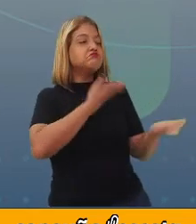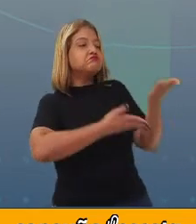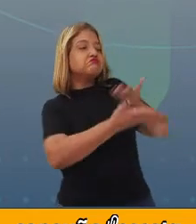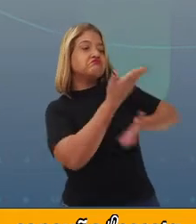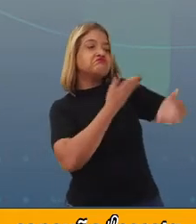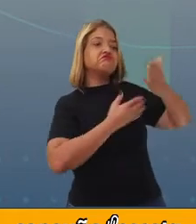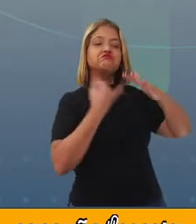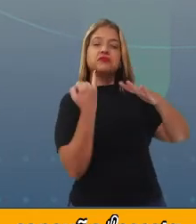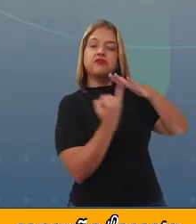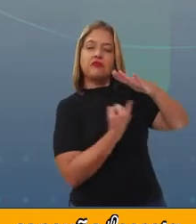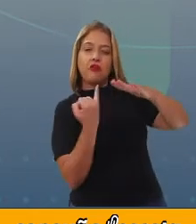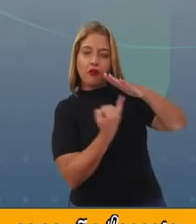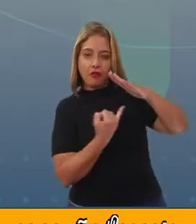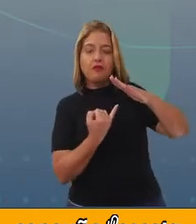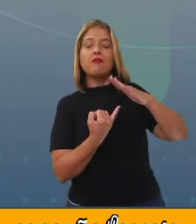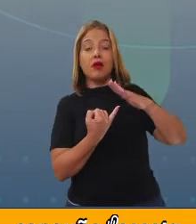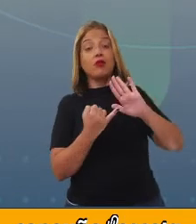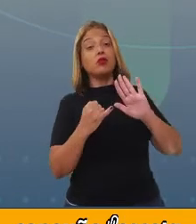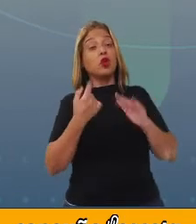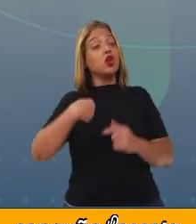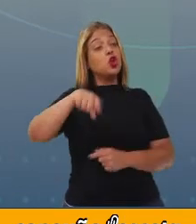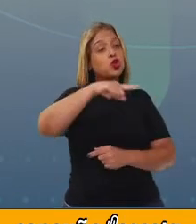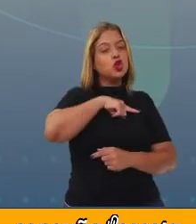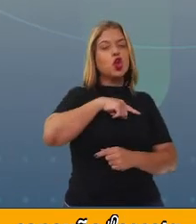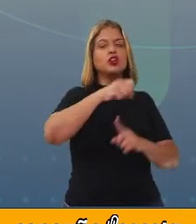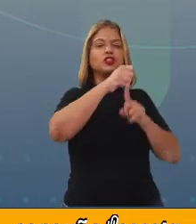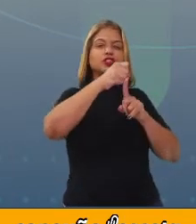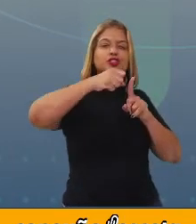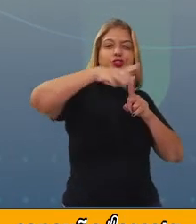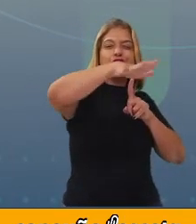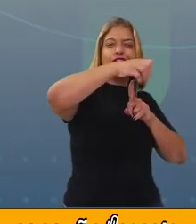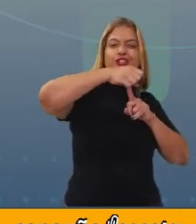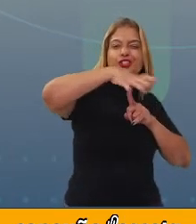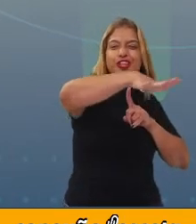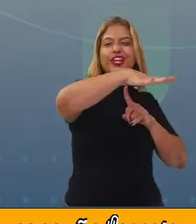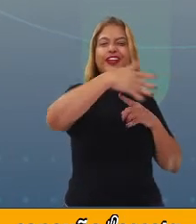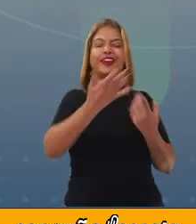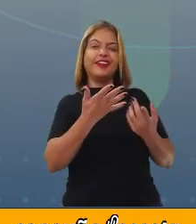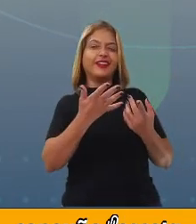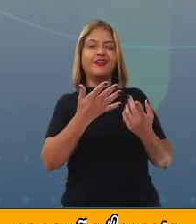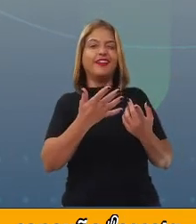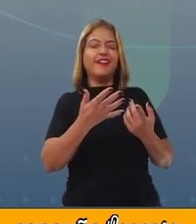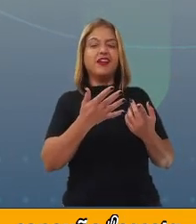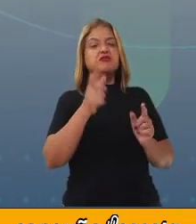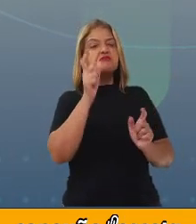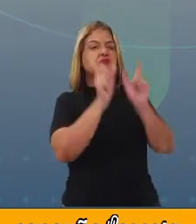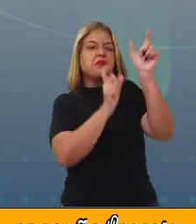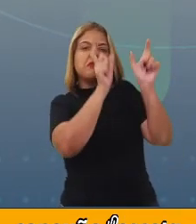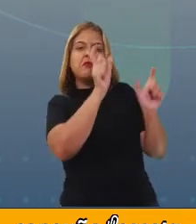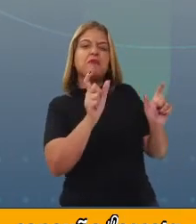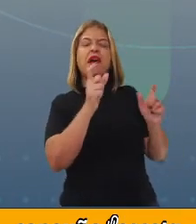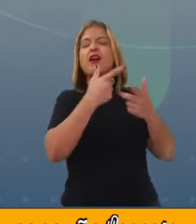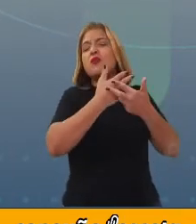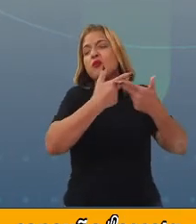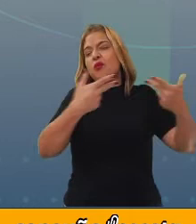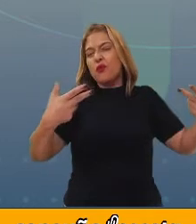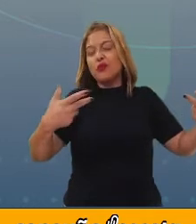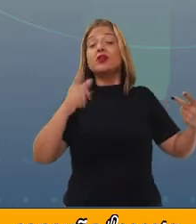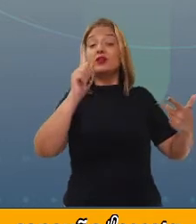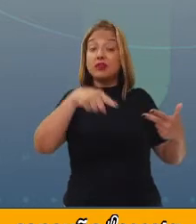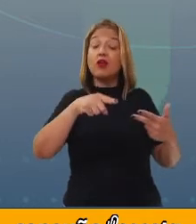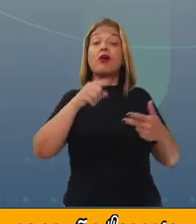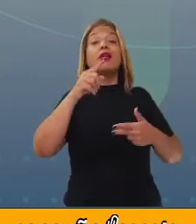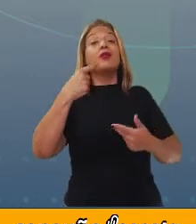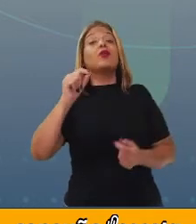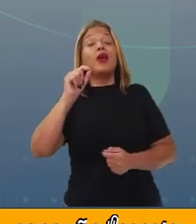variedade não padrão da língua, nós podemos usar gírias, algumas expressões não coloquiais. Então, depende muito do contexto